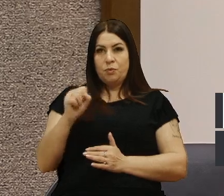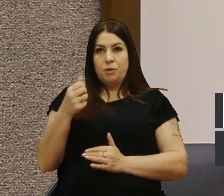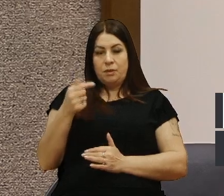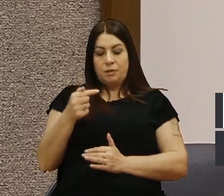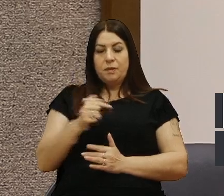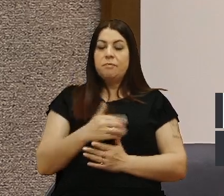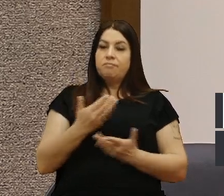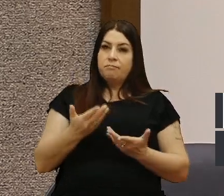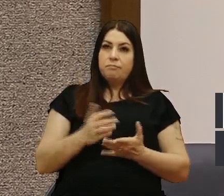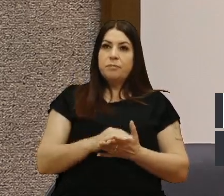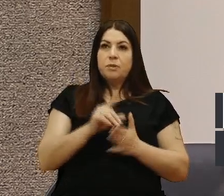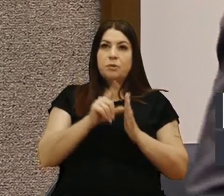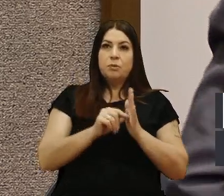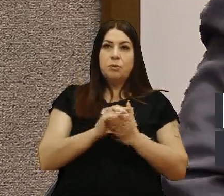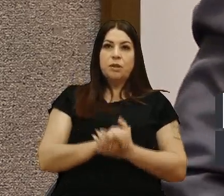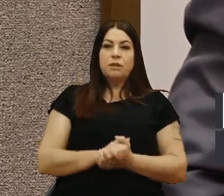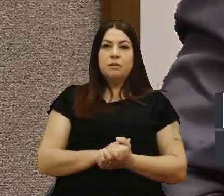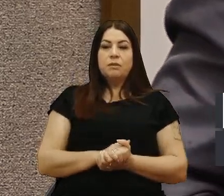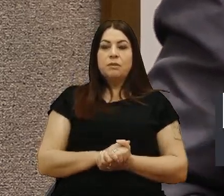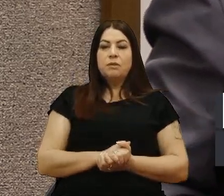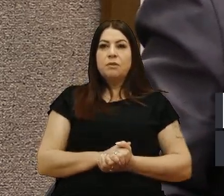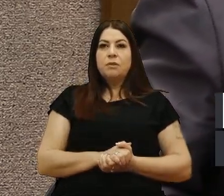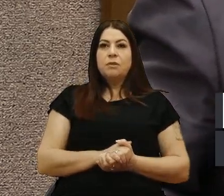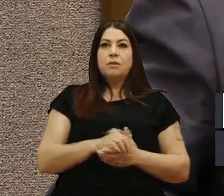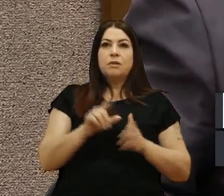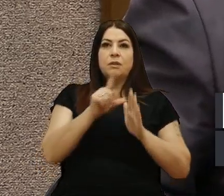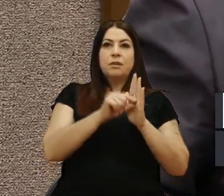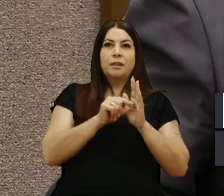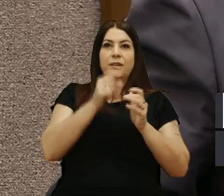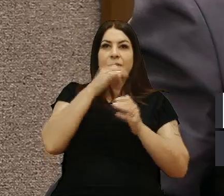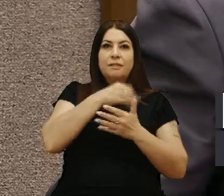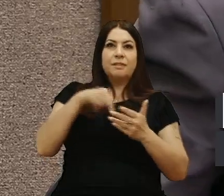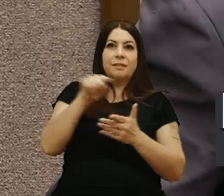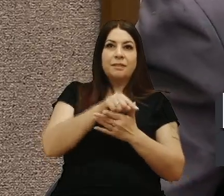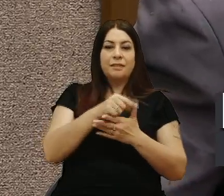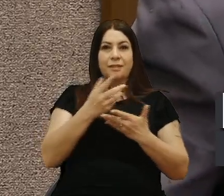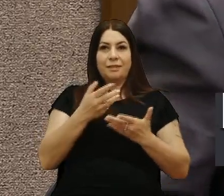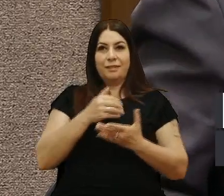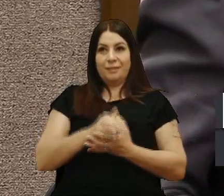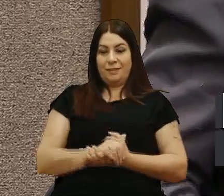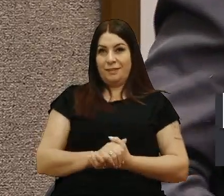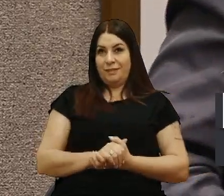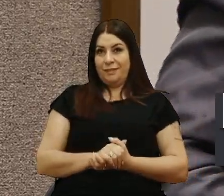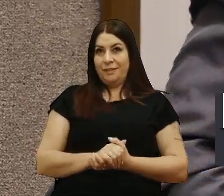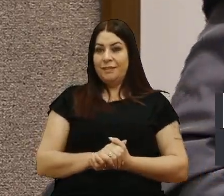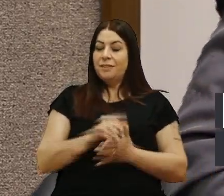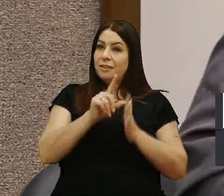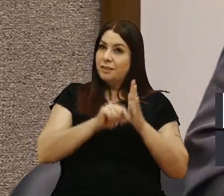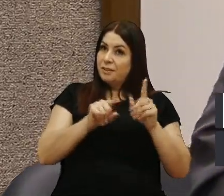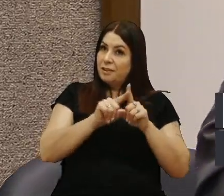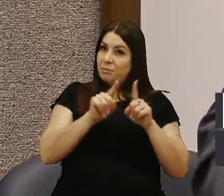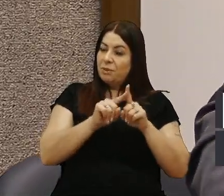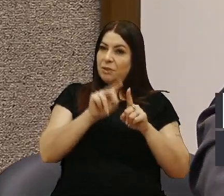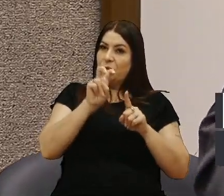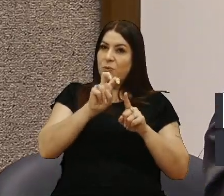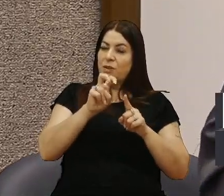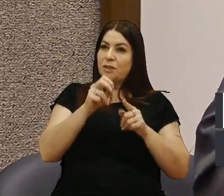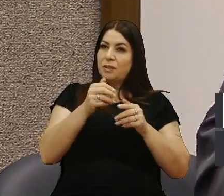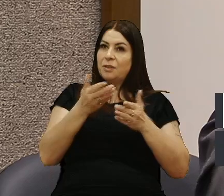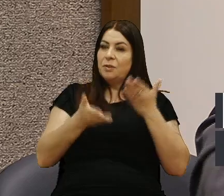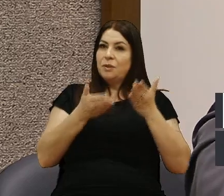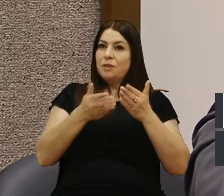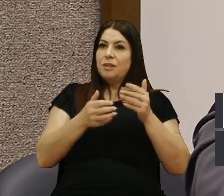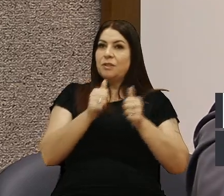74.887. Então, diminuiu. Diminuiu em Caxias. Isso é muito bom. Diminuiu também os 5 quilos de arroz. Era 35,